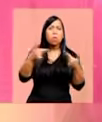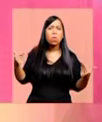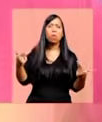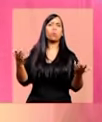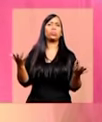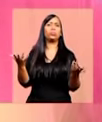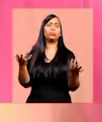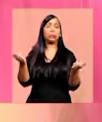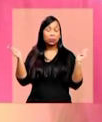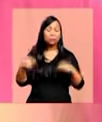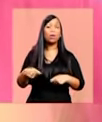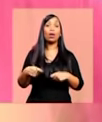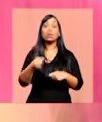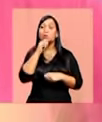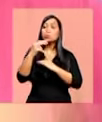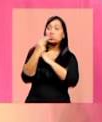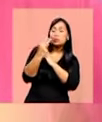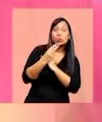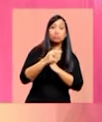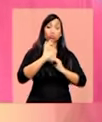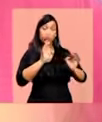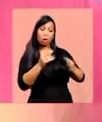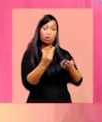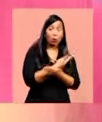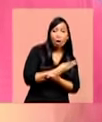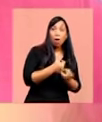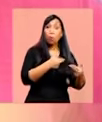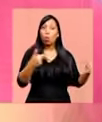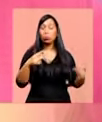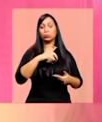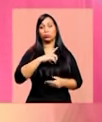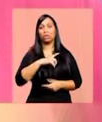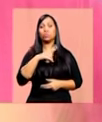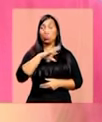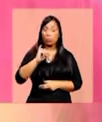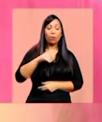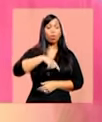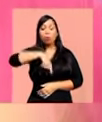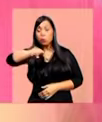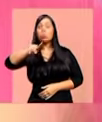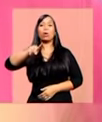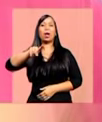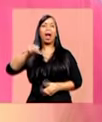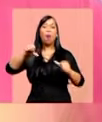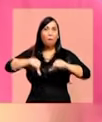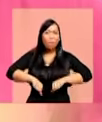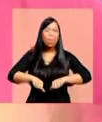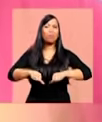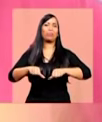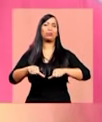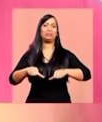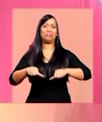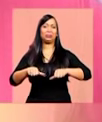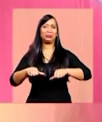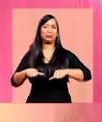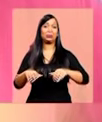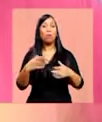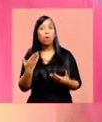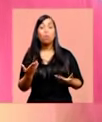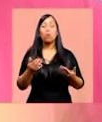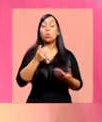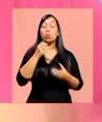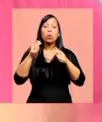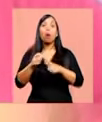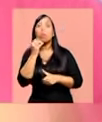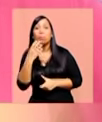trás de tudo que isso aconteça, fiscalizando se eu estou fazendo certo, se eu estou fazendo errado, se eu vou para algum lugar ruim depois que eu falecer,